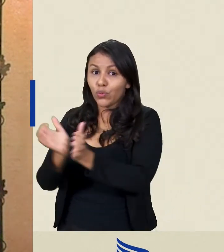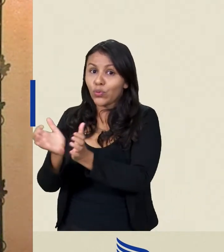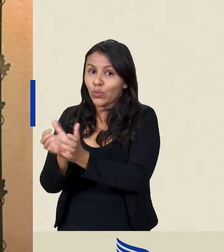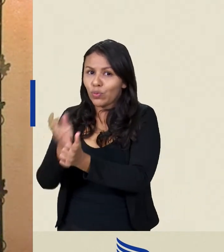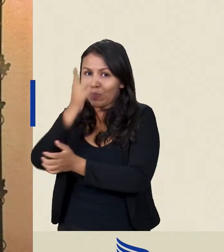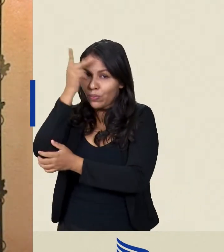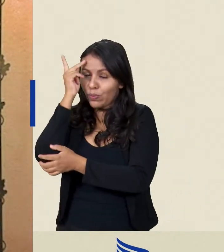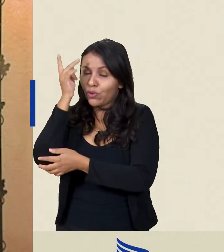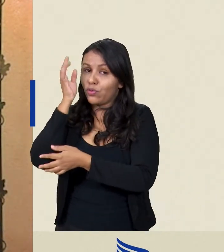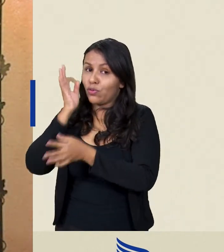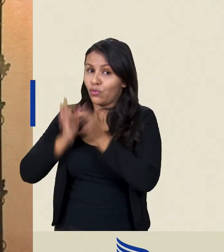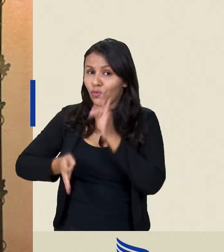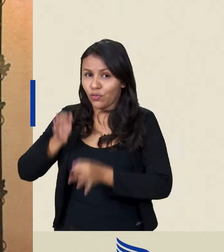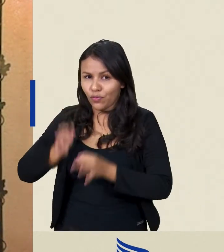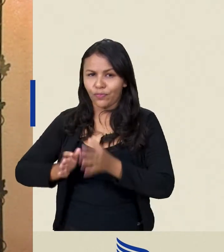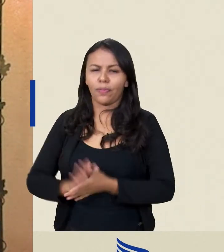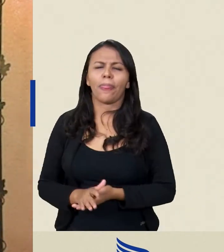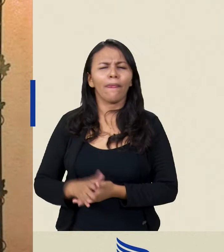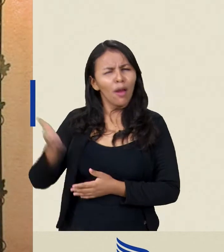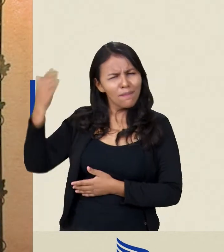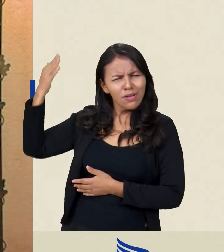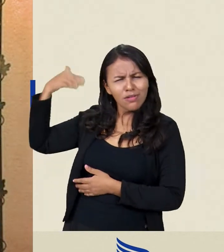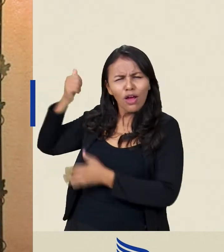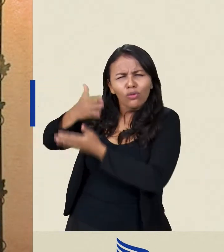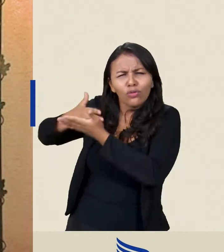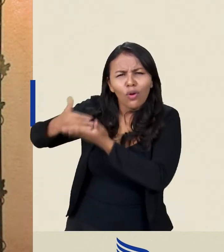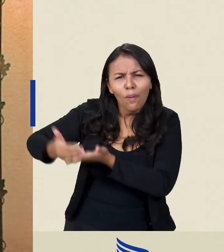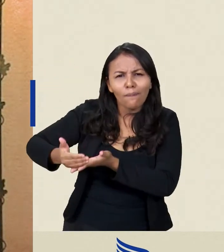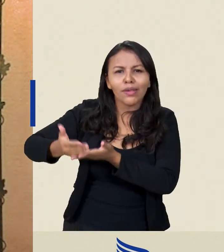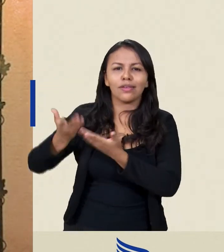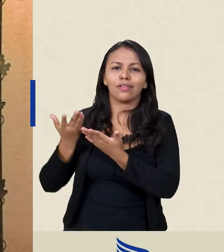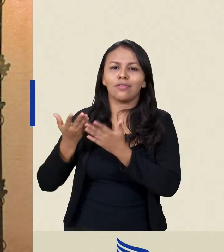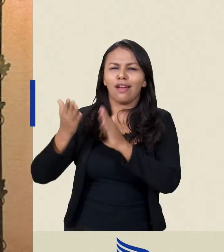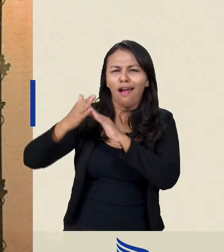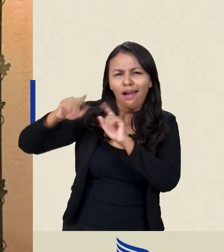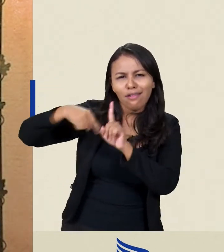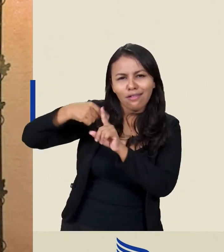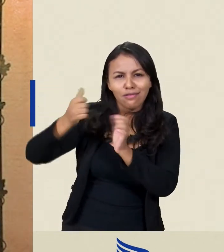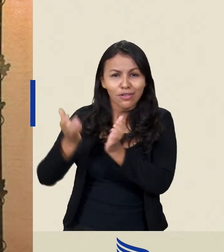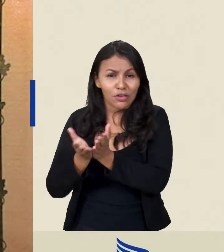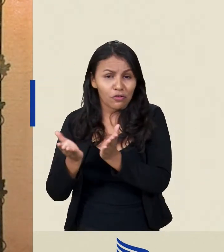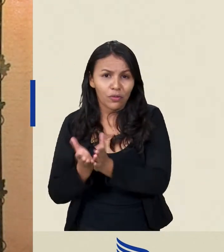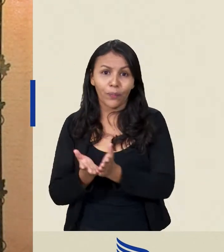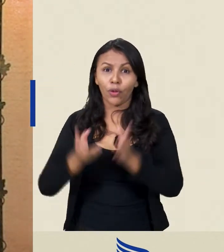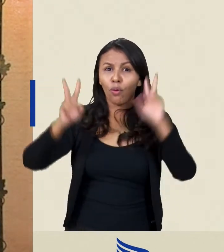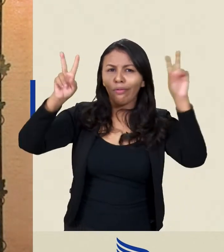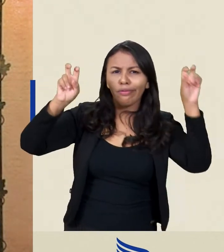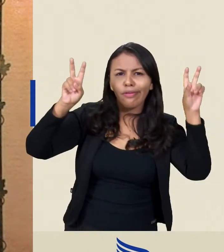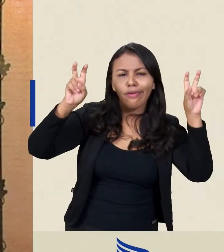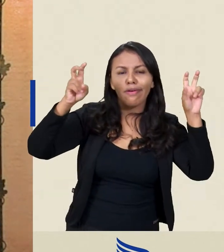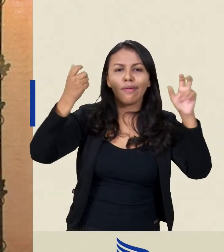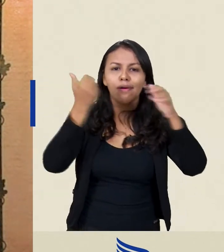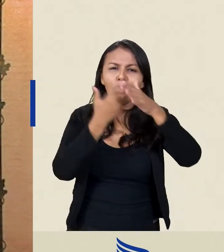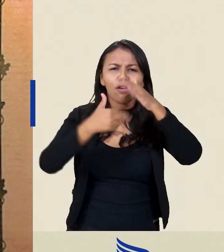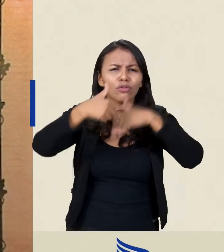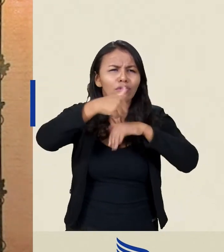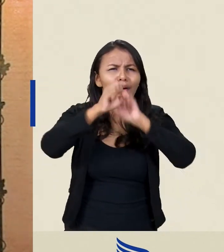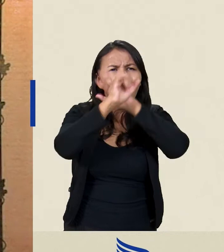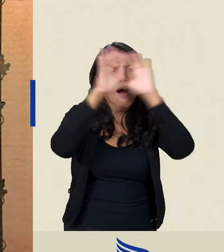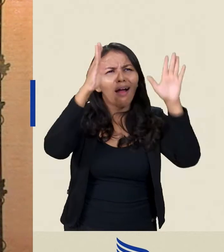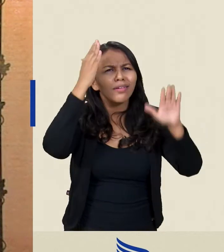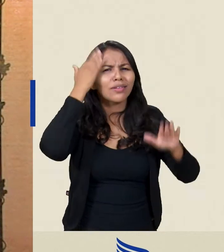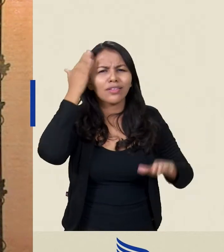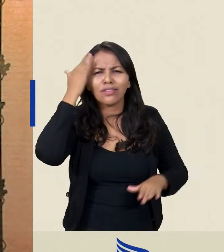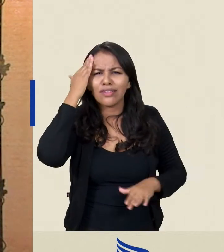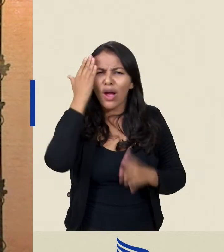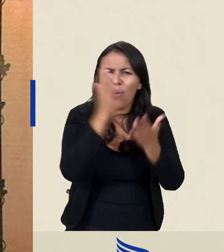No início do cristianismo, o tema da ressurreição não era claro para muitos que abraçavam a fé cristã.